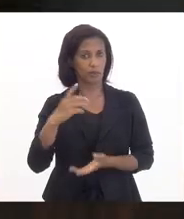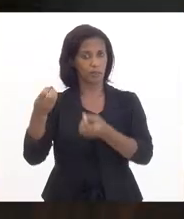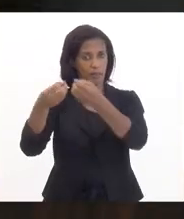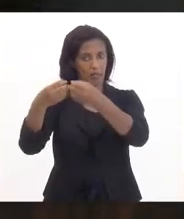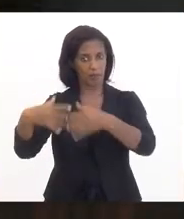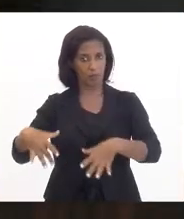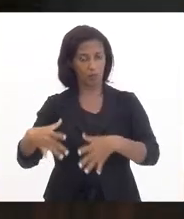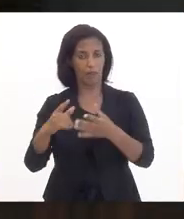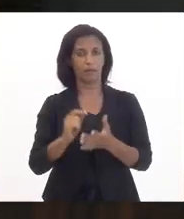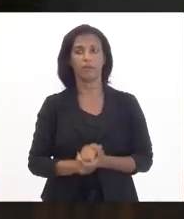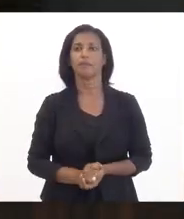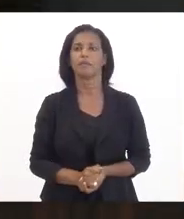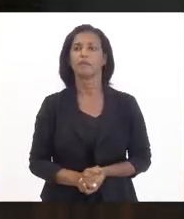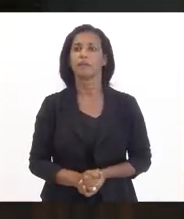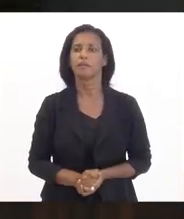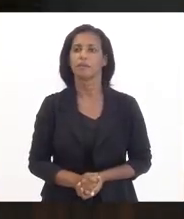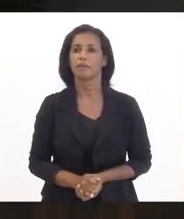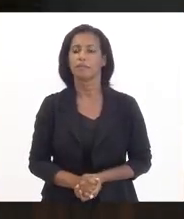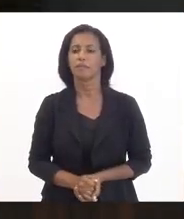derrubada.